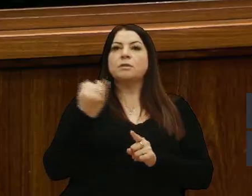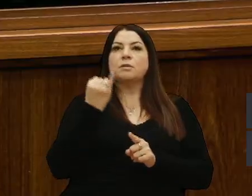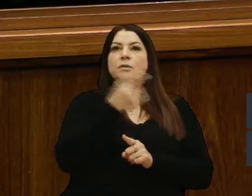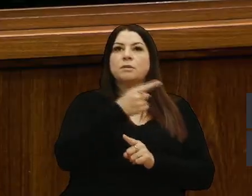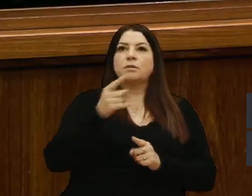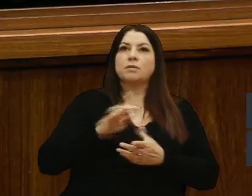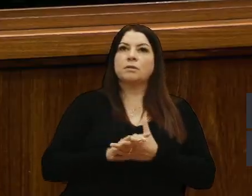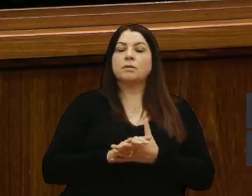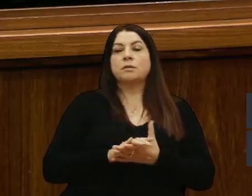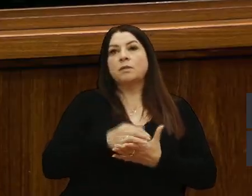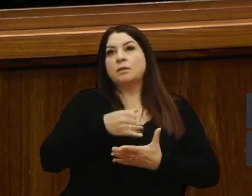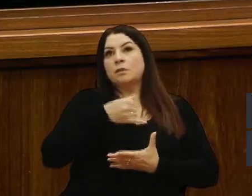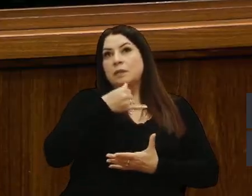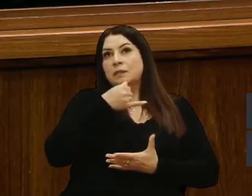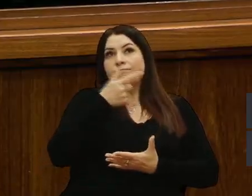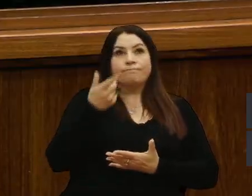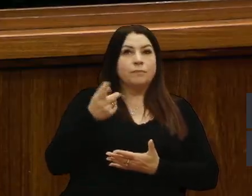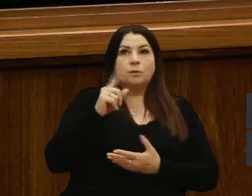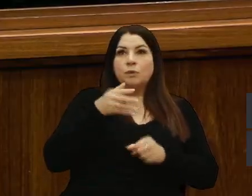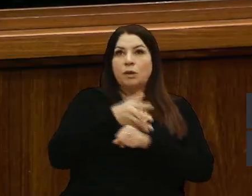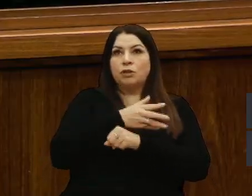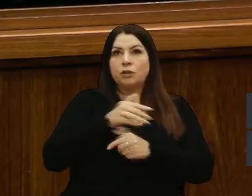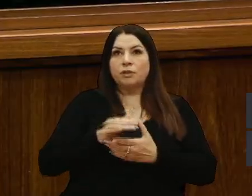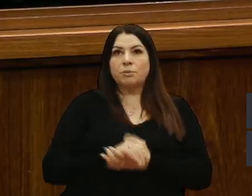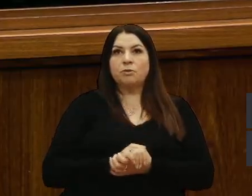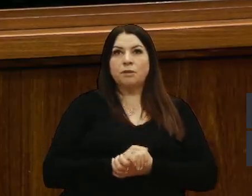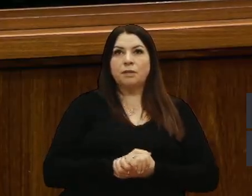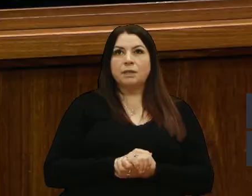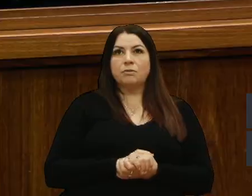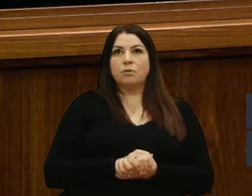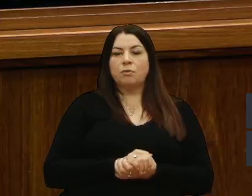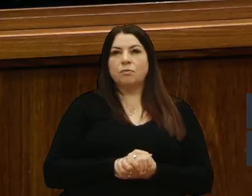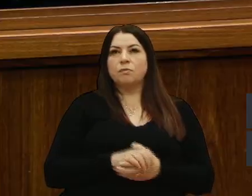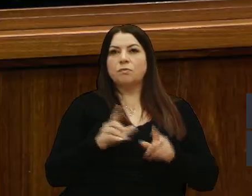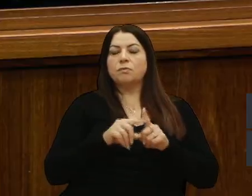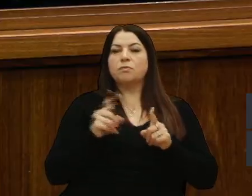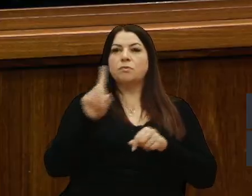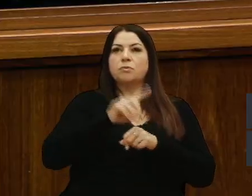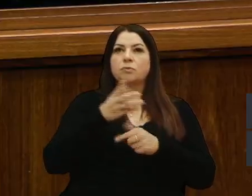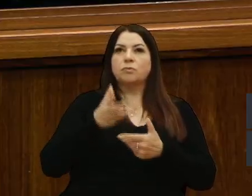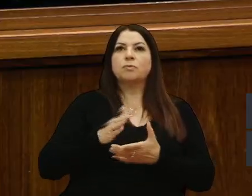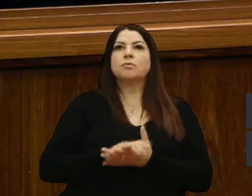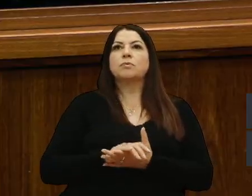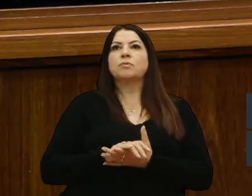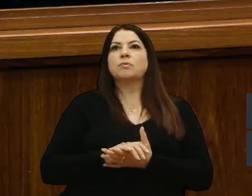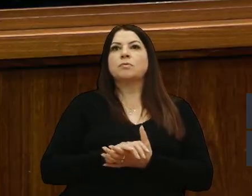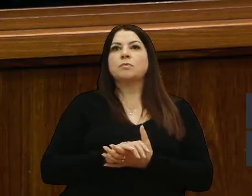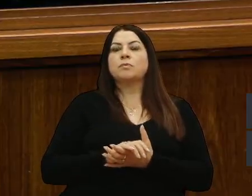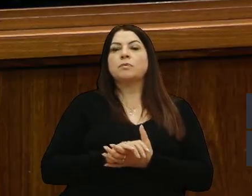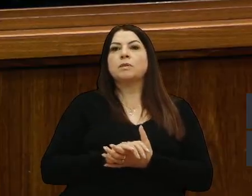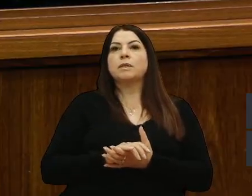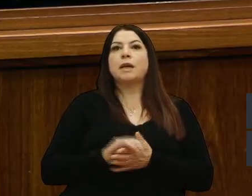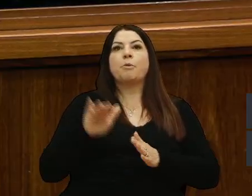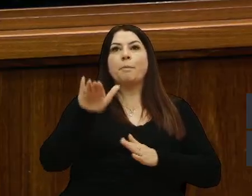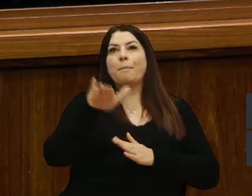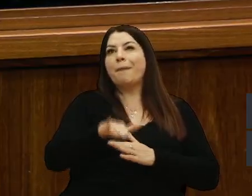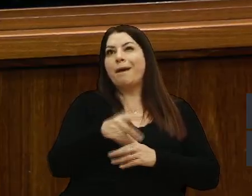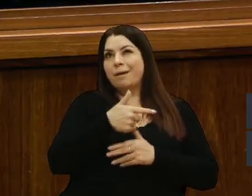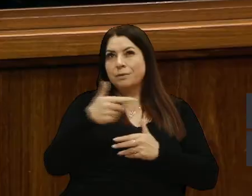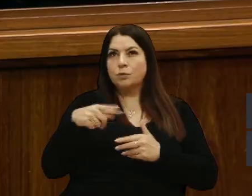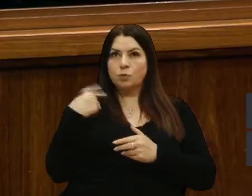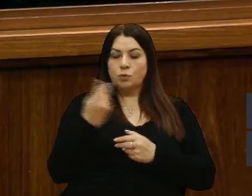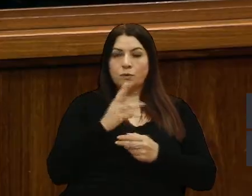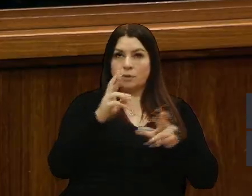que infelizmente ainda não é acessível a todos e todas nos dias atuais. Então esse é um passo que a